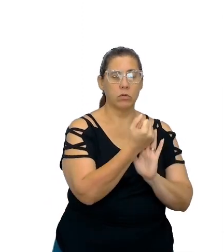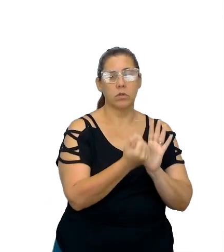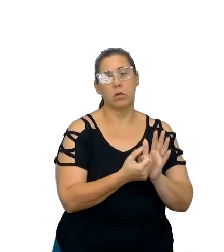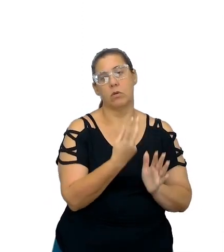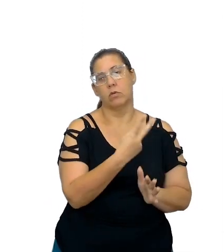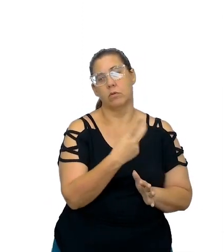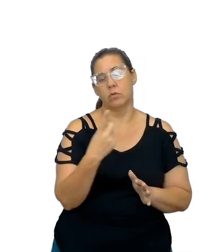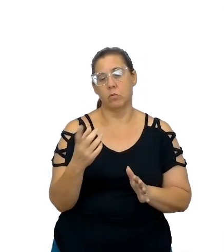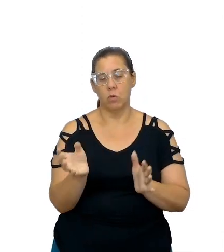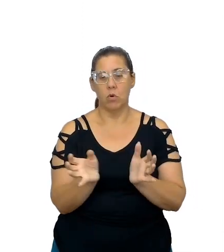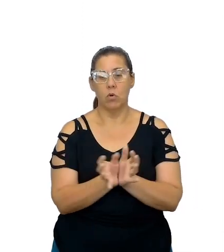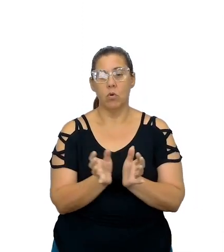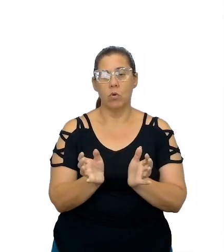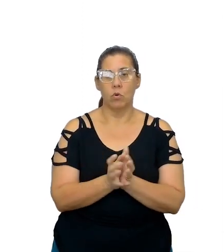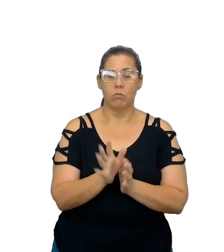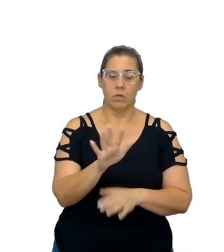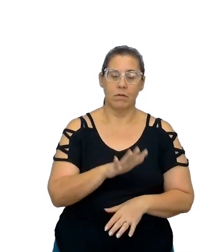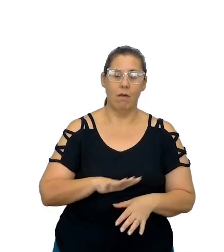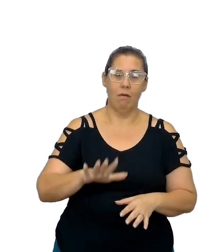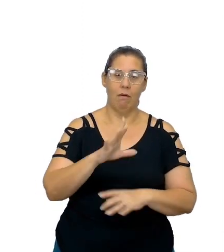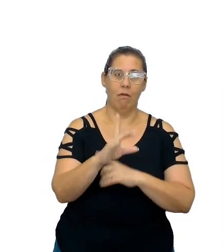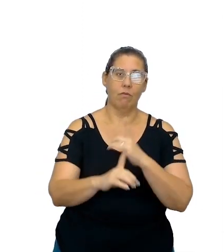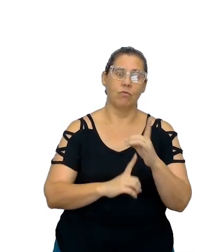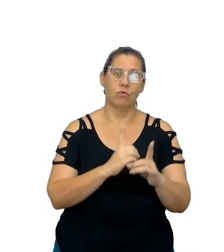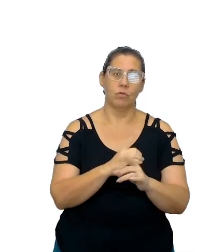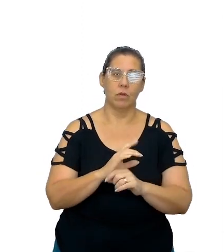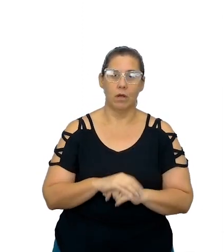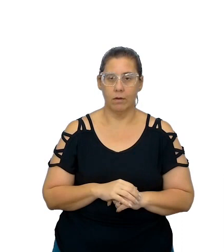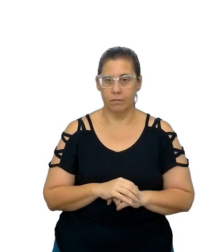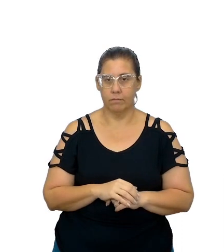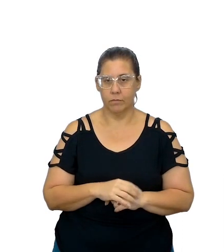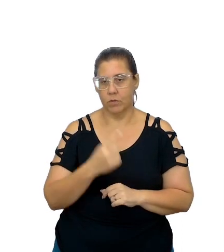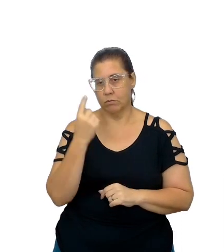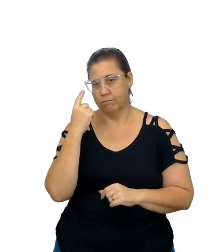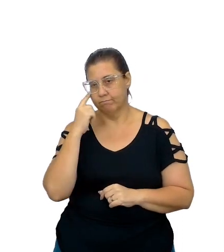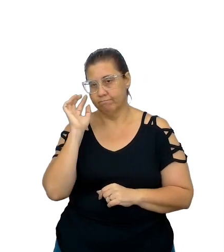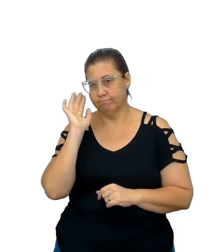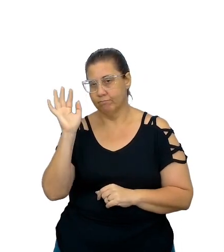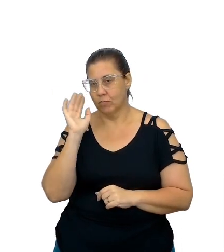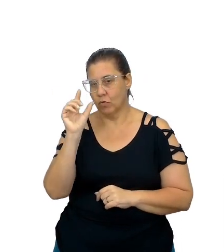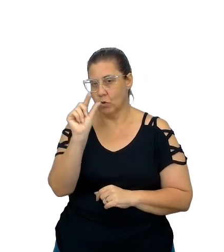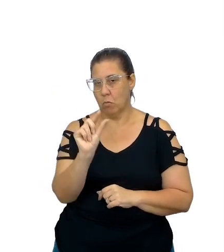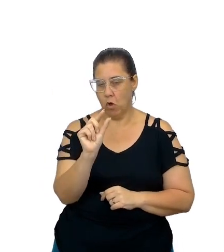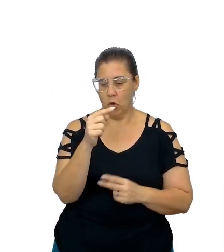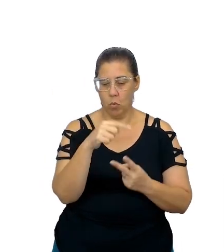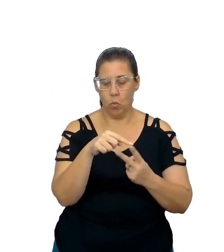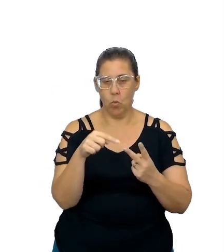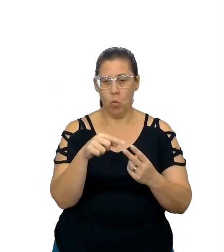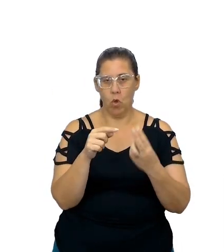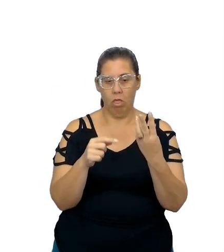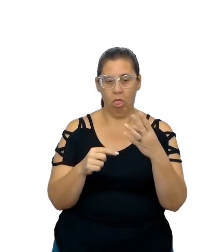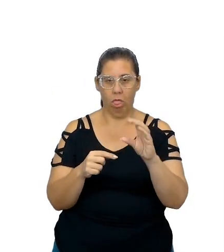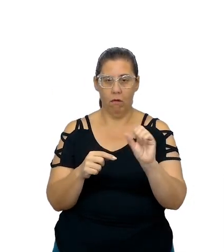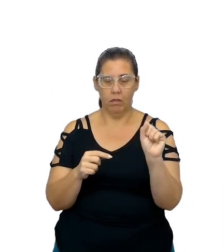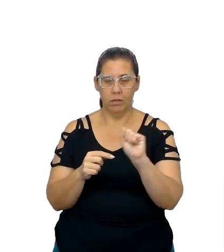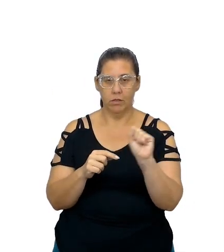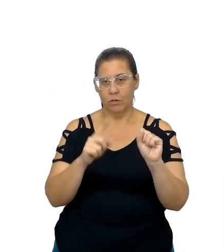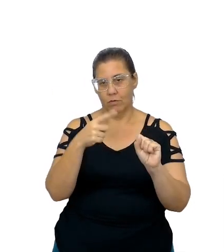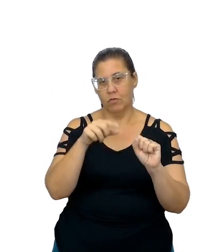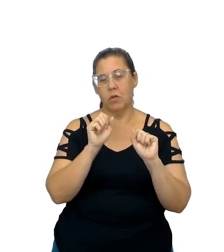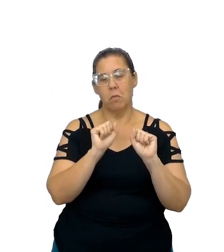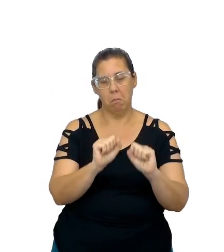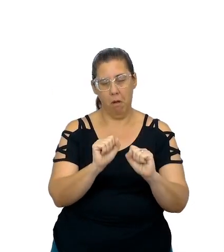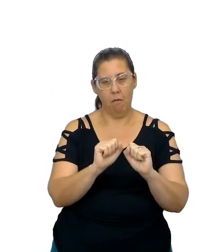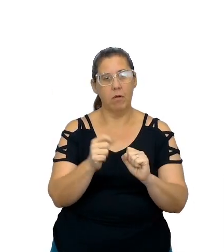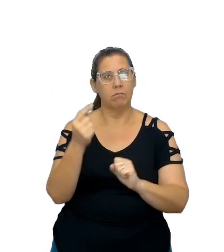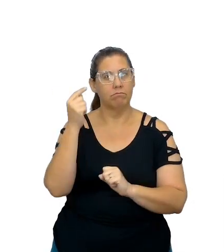um público da era digital? Vamos refletir um pouquinho sobre essas duas questões, vou dar 30 segundos para que vocês possam